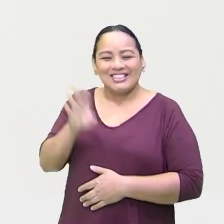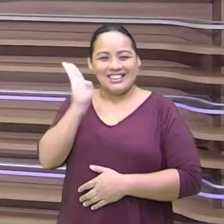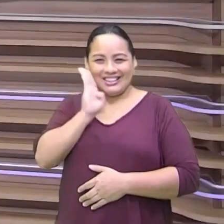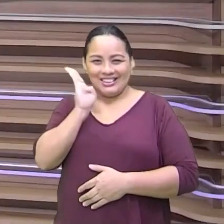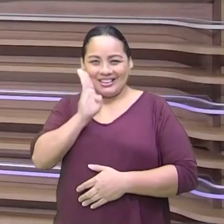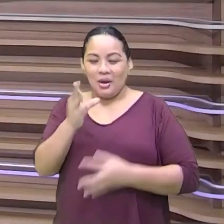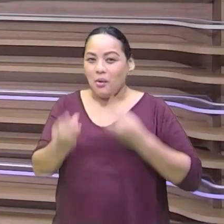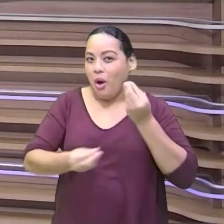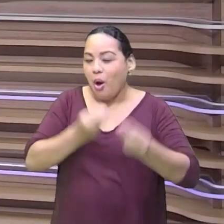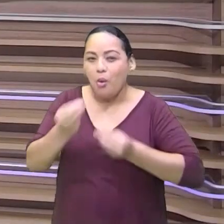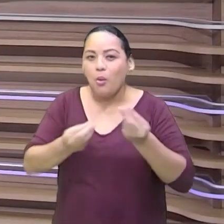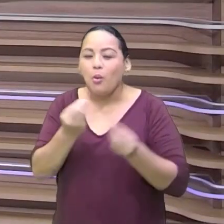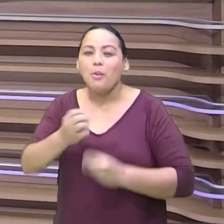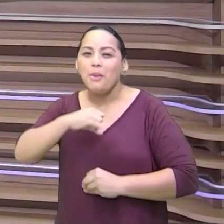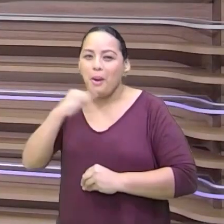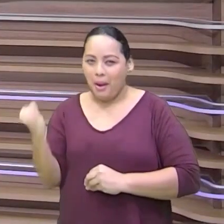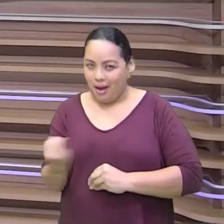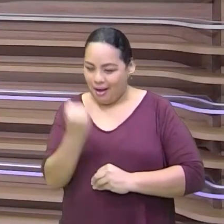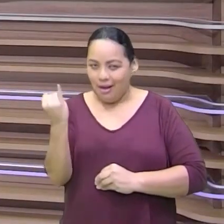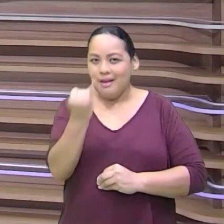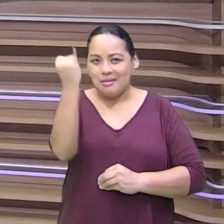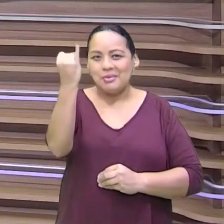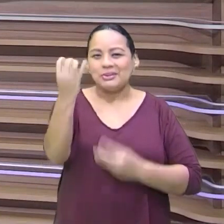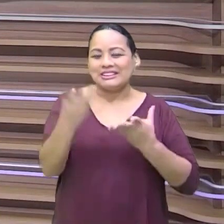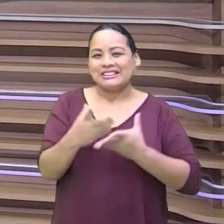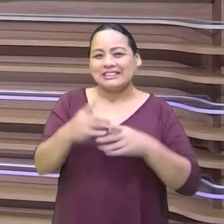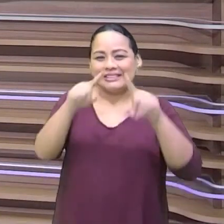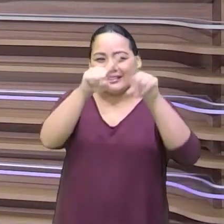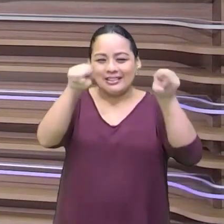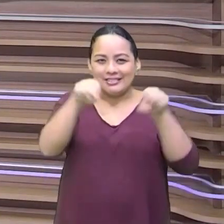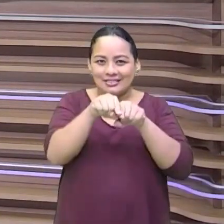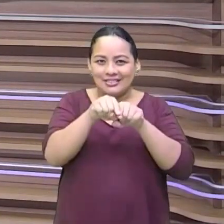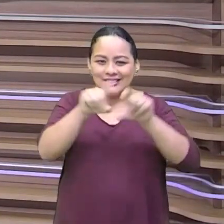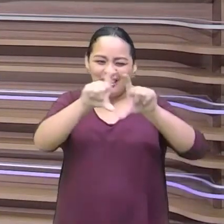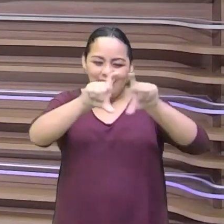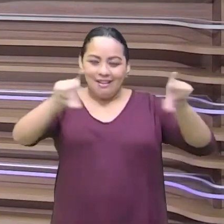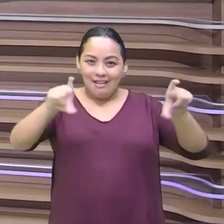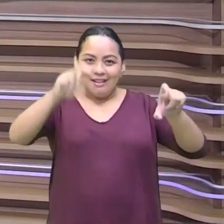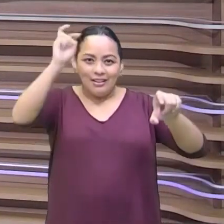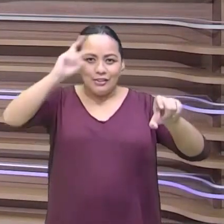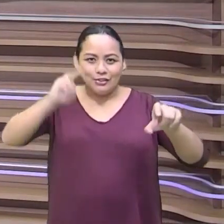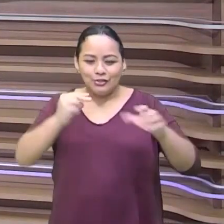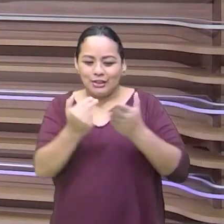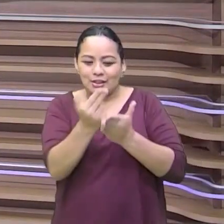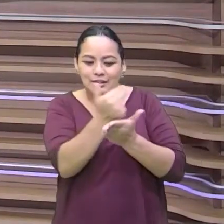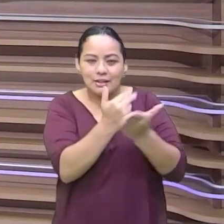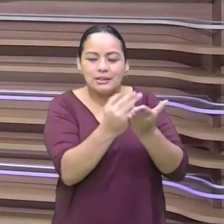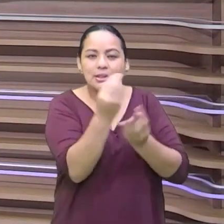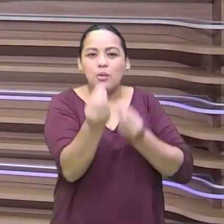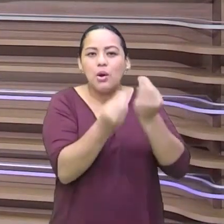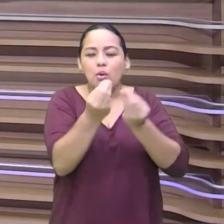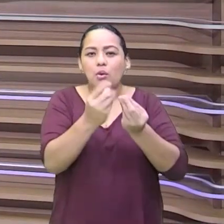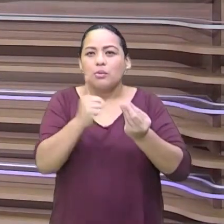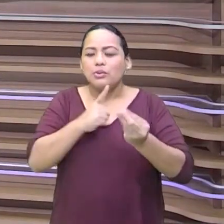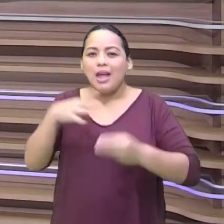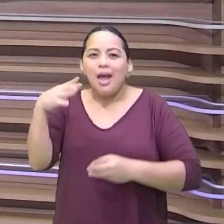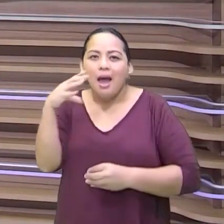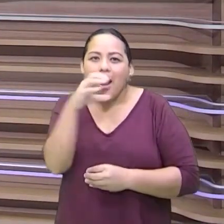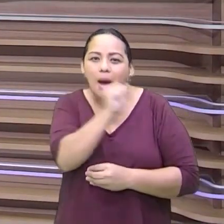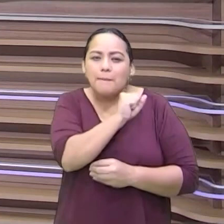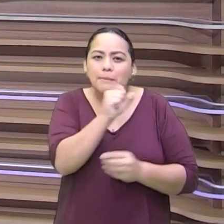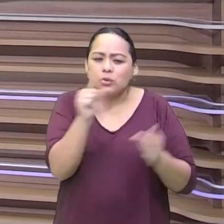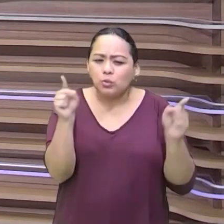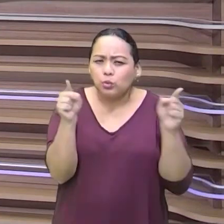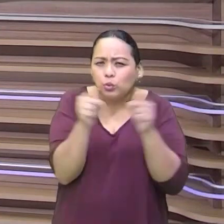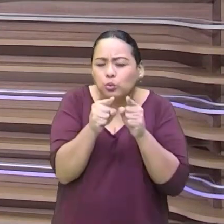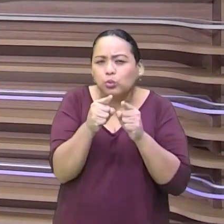que é essa importância aí das tirinhas, tá vendo só? Ela tem assim, ó, um enredo muito rápido.